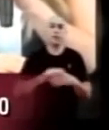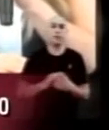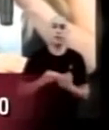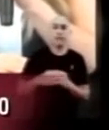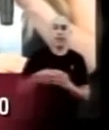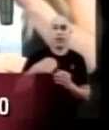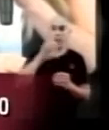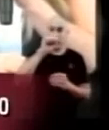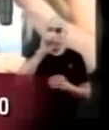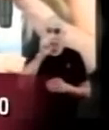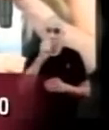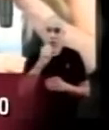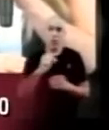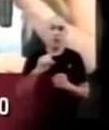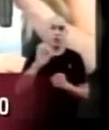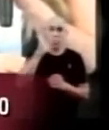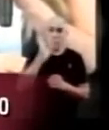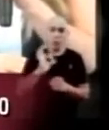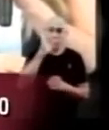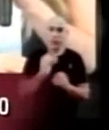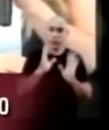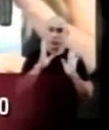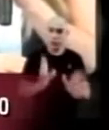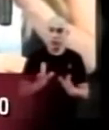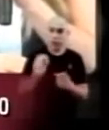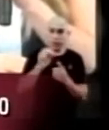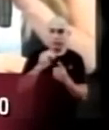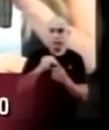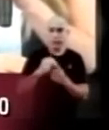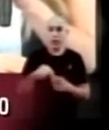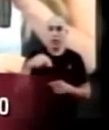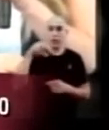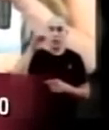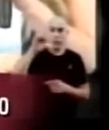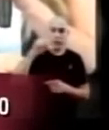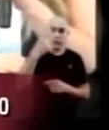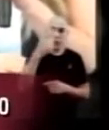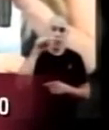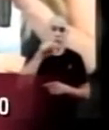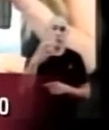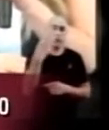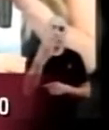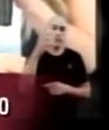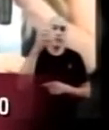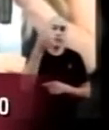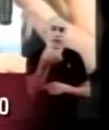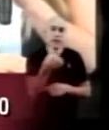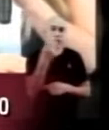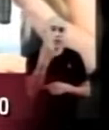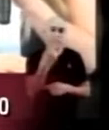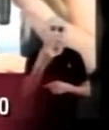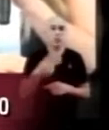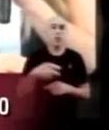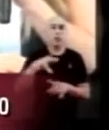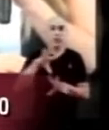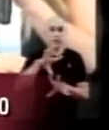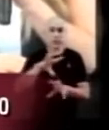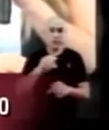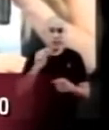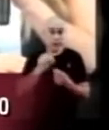88,2% realizaram testagem, correspondendo a 91.362 casos. Destes,